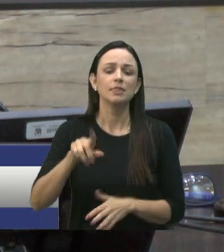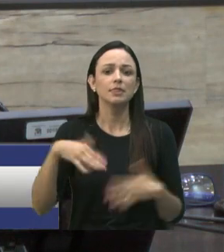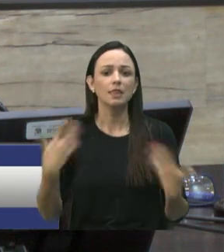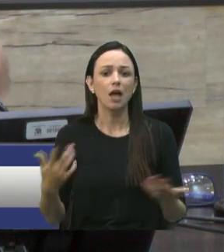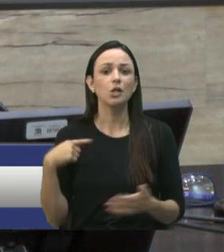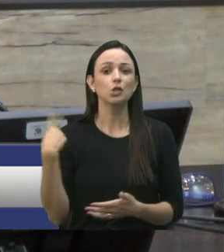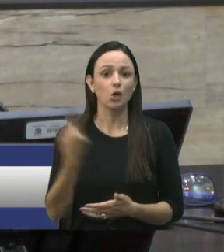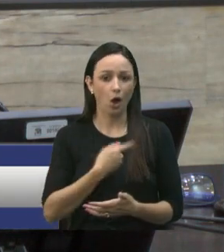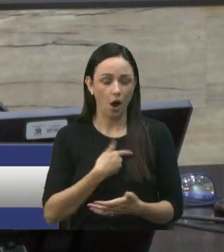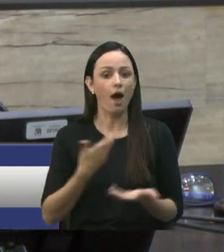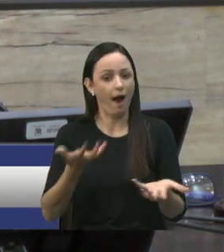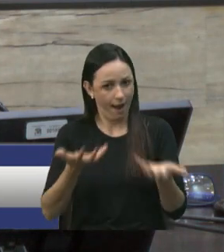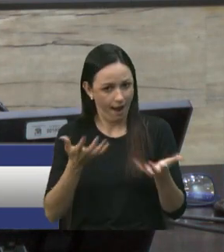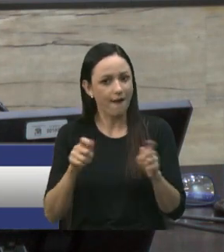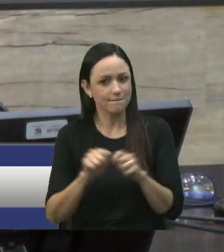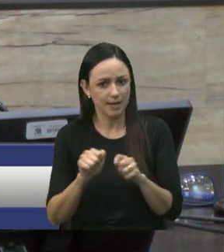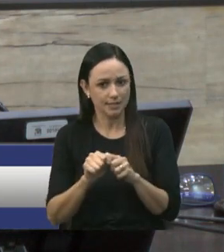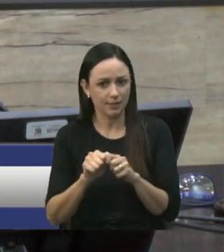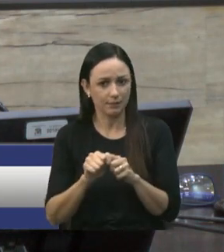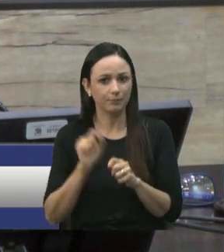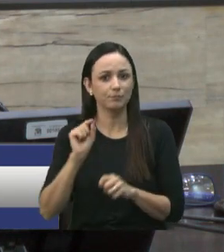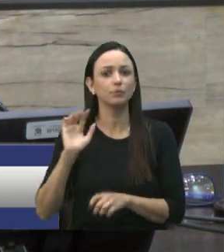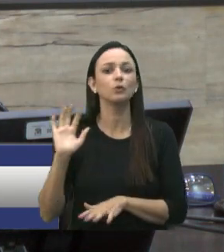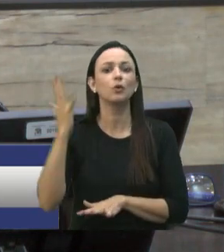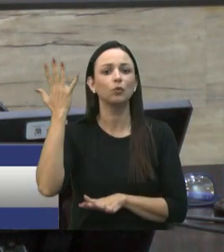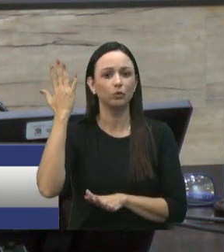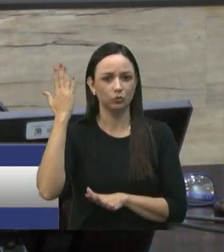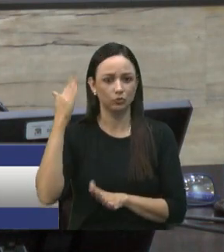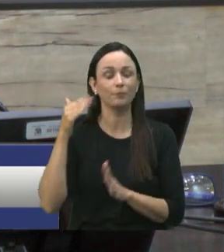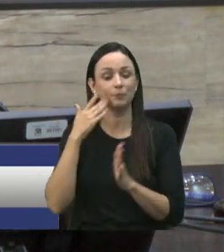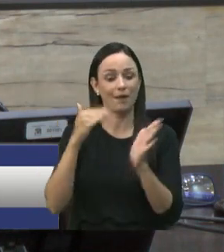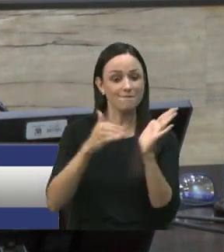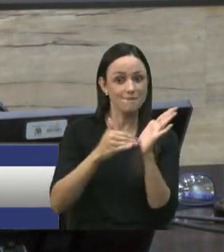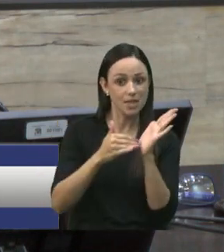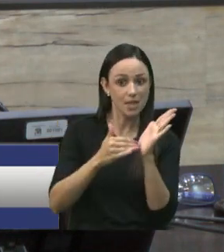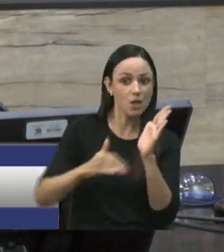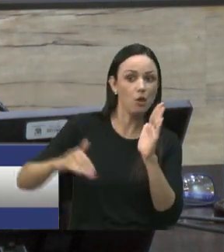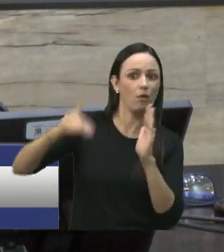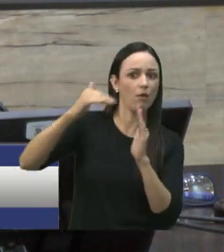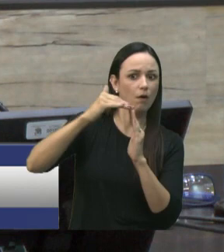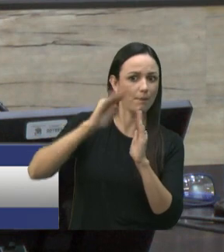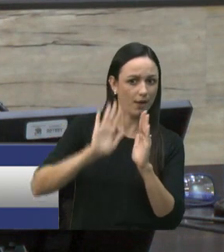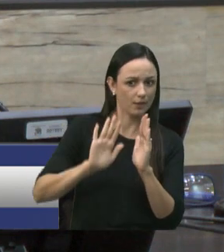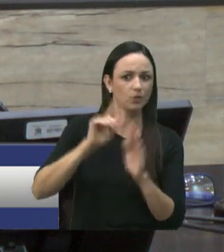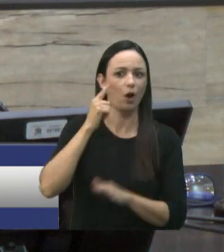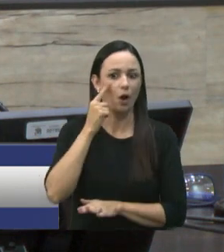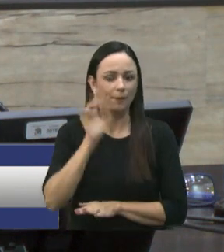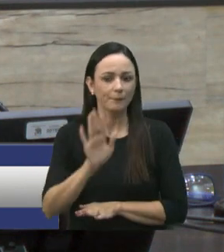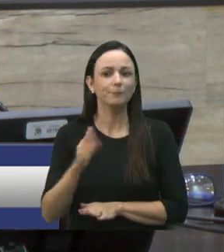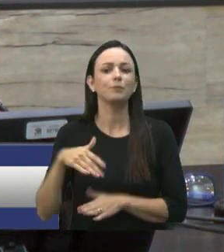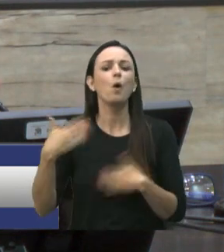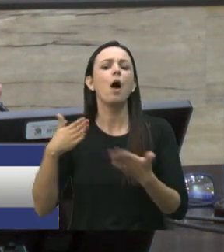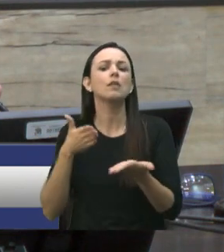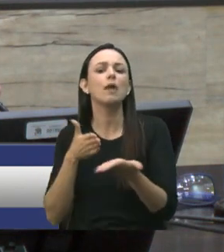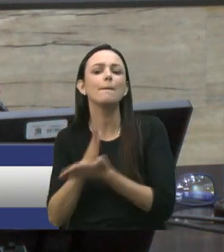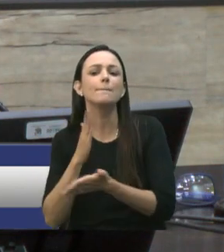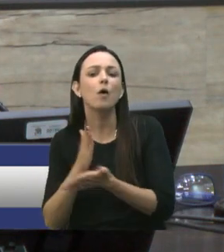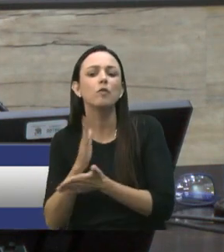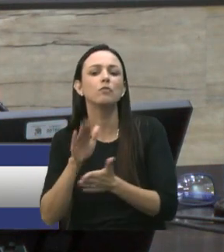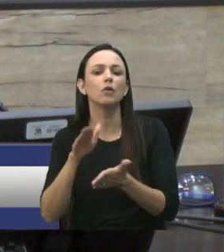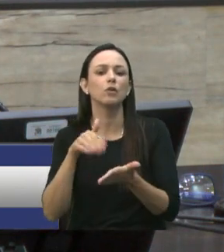gente pretende fazer. O que aconteceu? Vamos do fim ao começo. Do fim ao começo. Quando que foi aprovada a